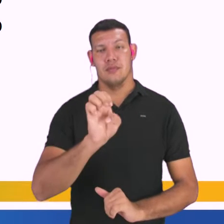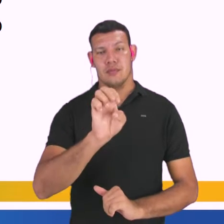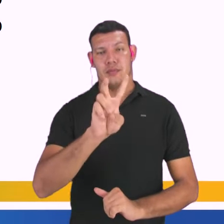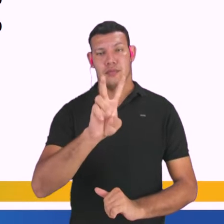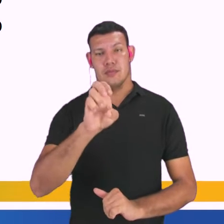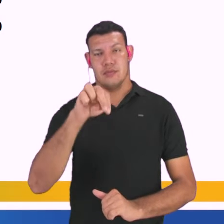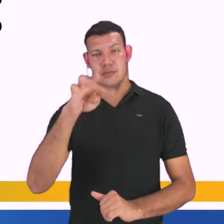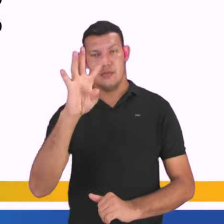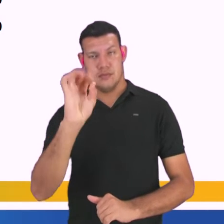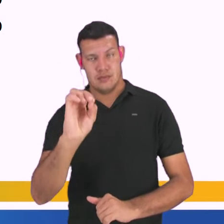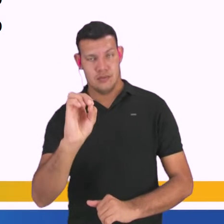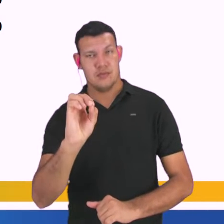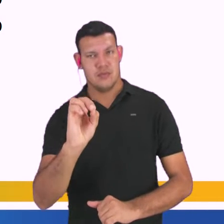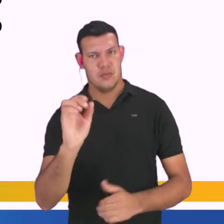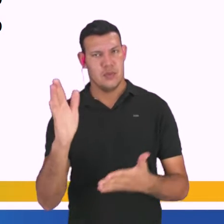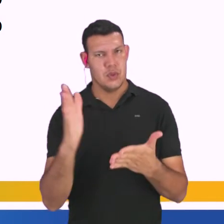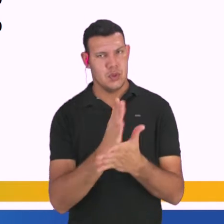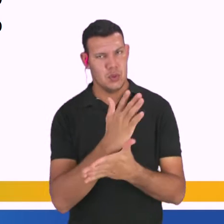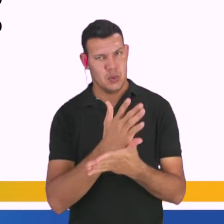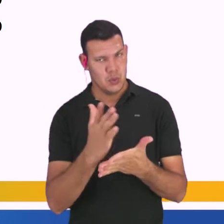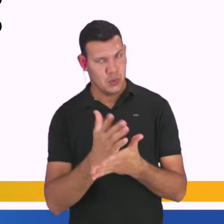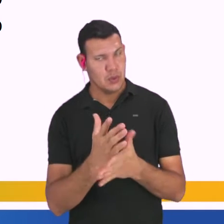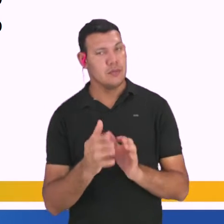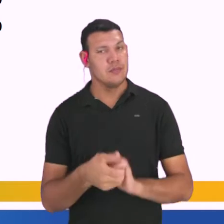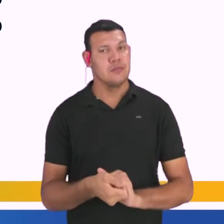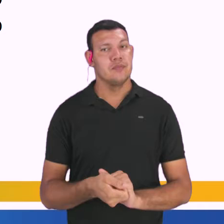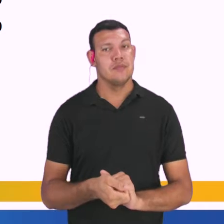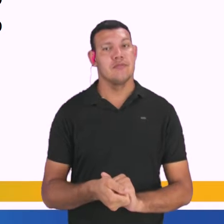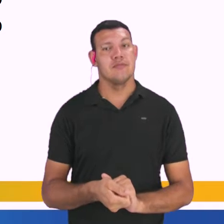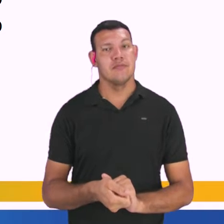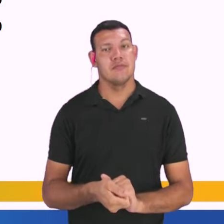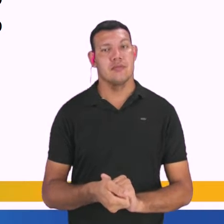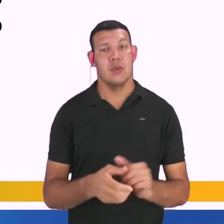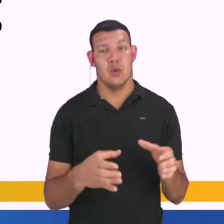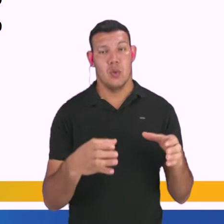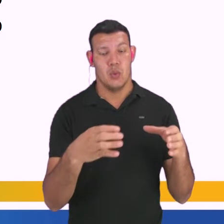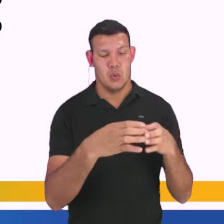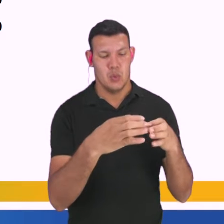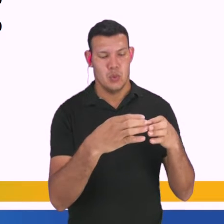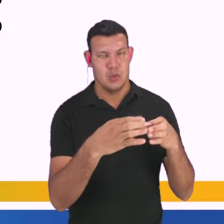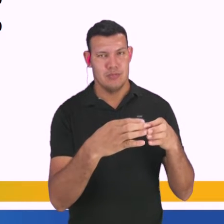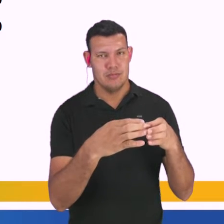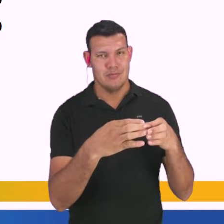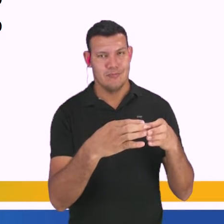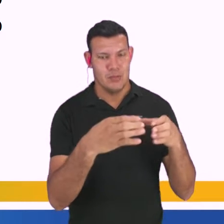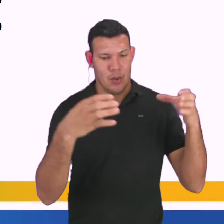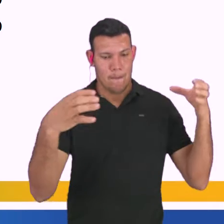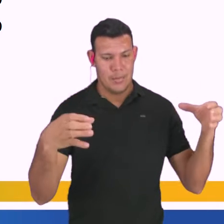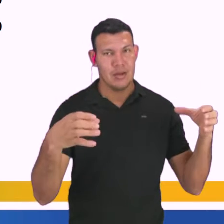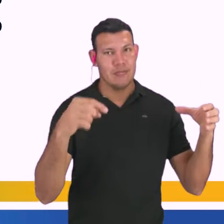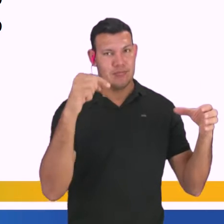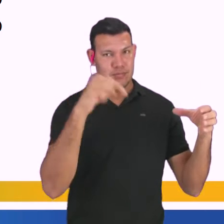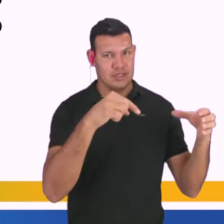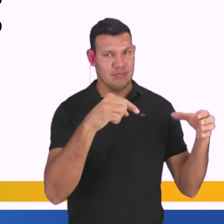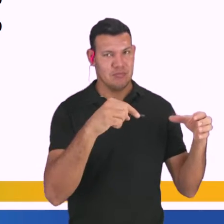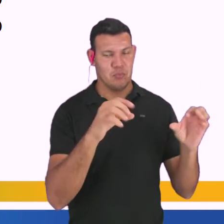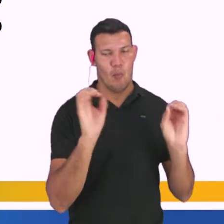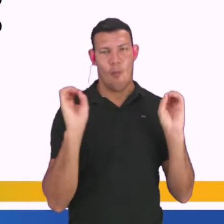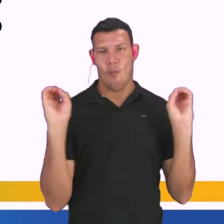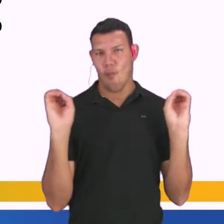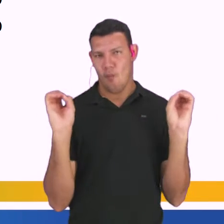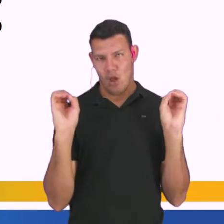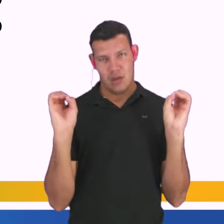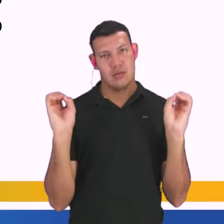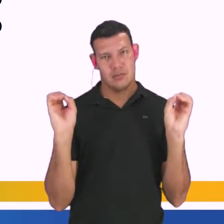evento é um evento é qualquer subconjunto de um espaço amostral ele pode conter nenhum elemento